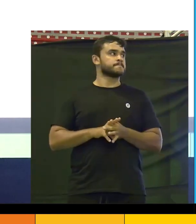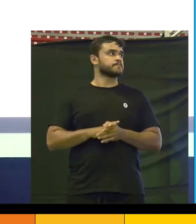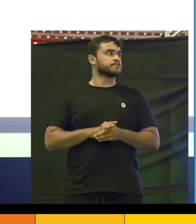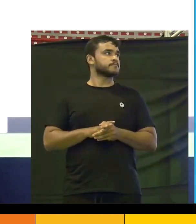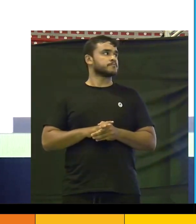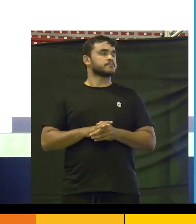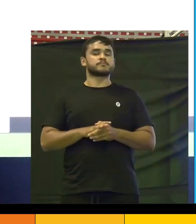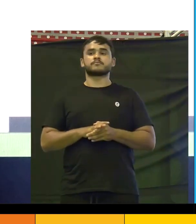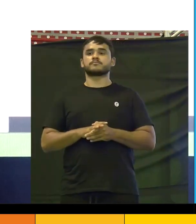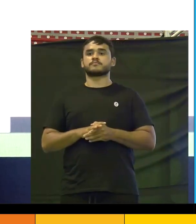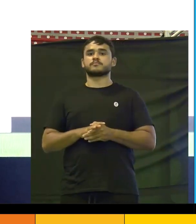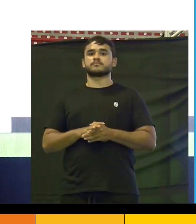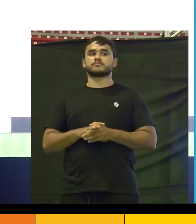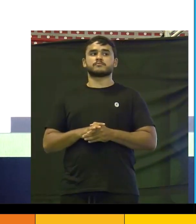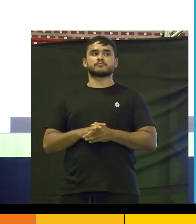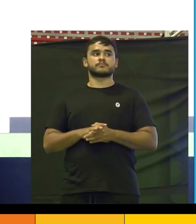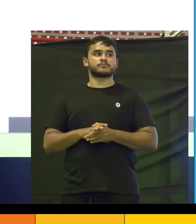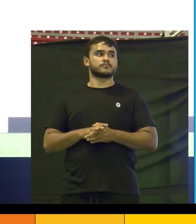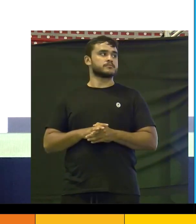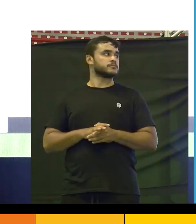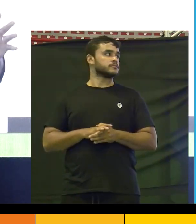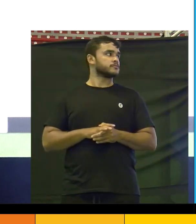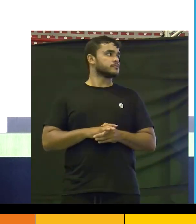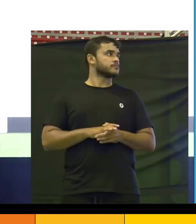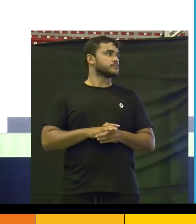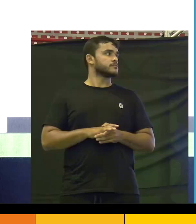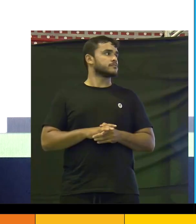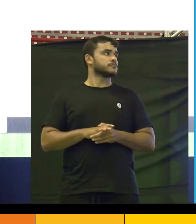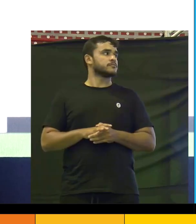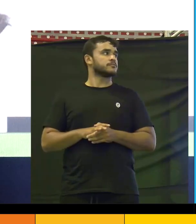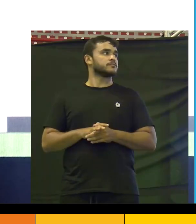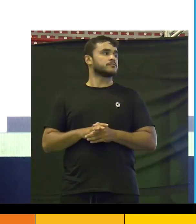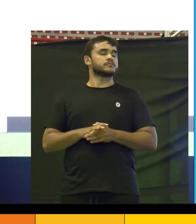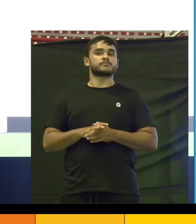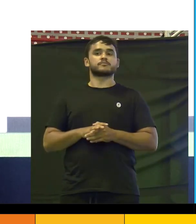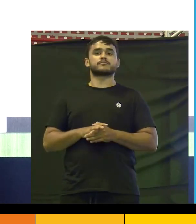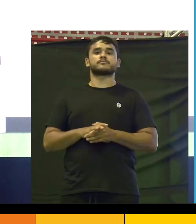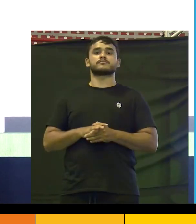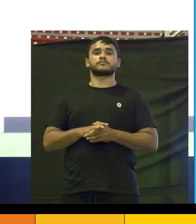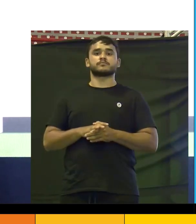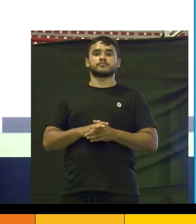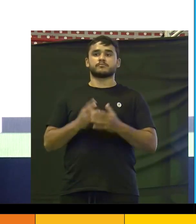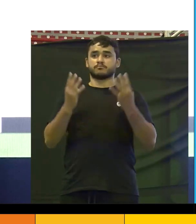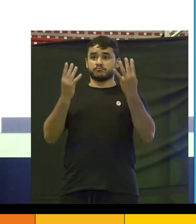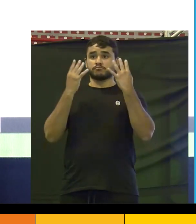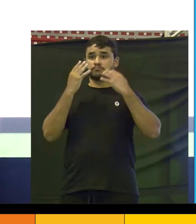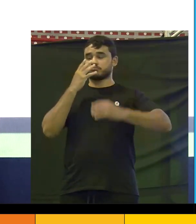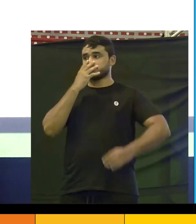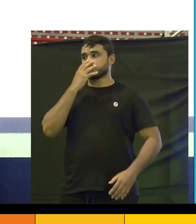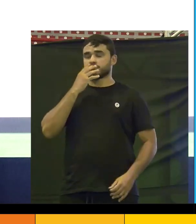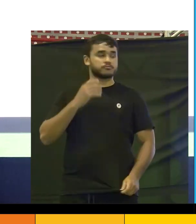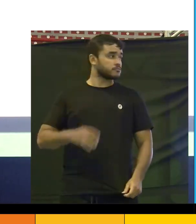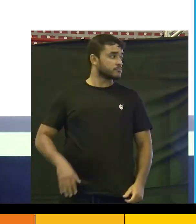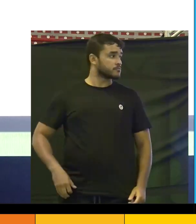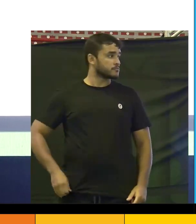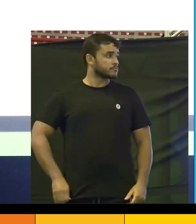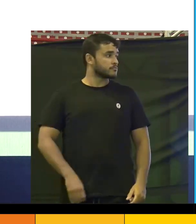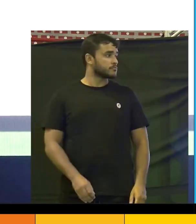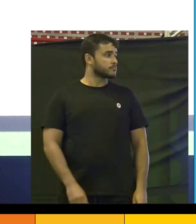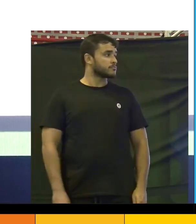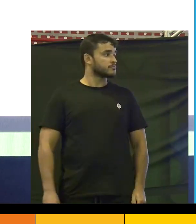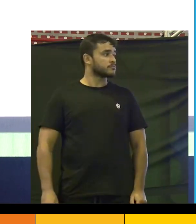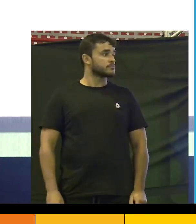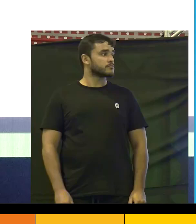ficou para casa, eu acho que a gente dividiu, né? Mas enfim, vamos lá. Acompanha aqui comigo que vai dar certo. Acompanhe nas telas que você